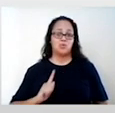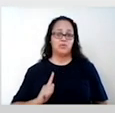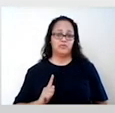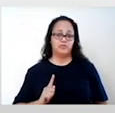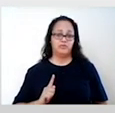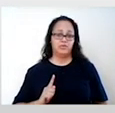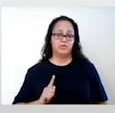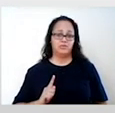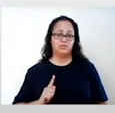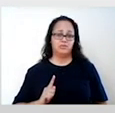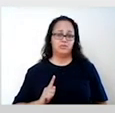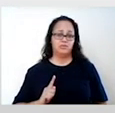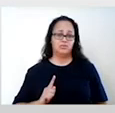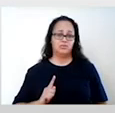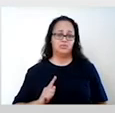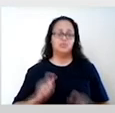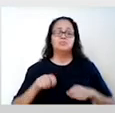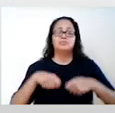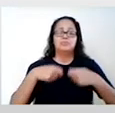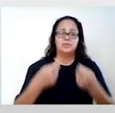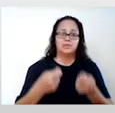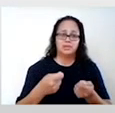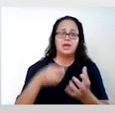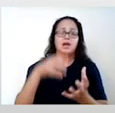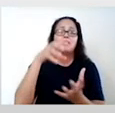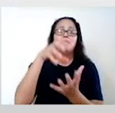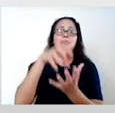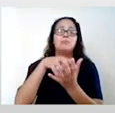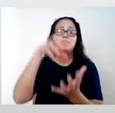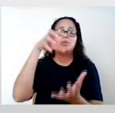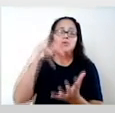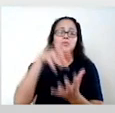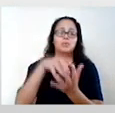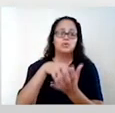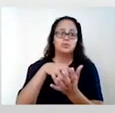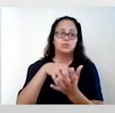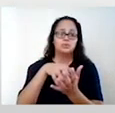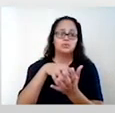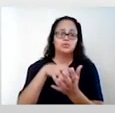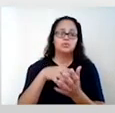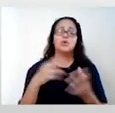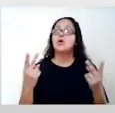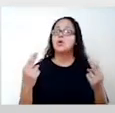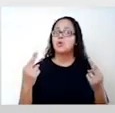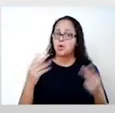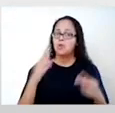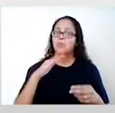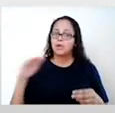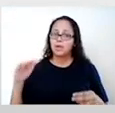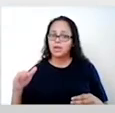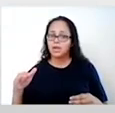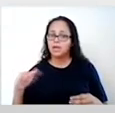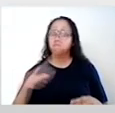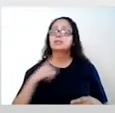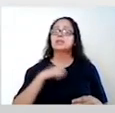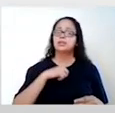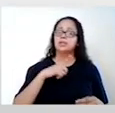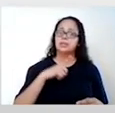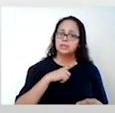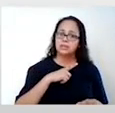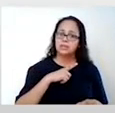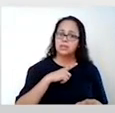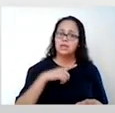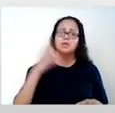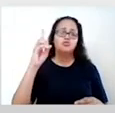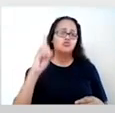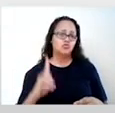de assegurar ao idoso com absoluta prioridade. Então, assim como crianças, eles também têm prioridade, né, na